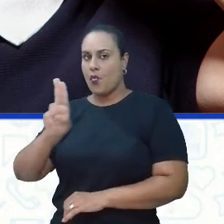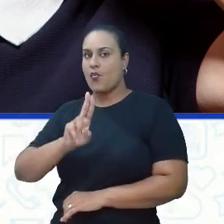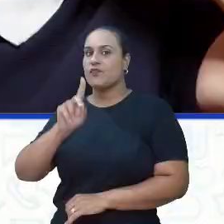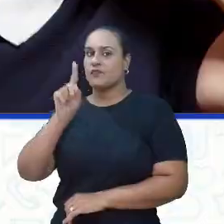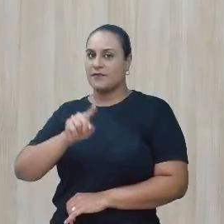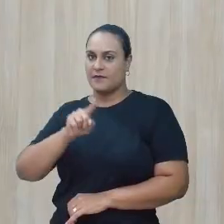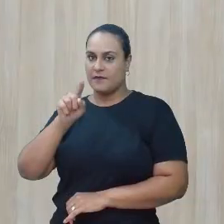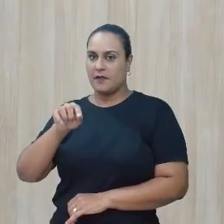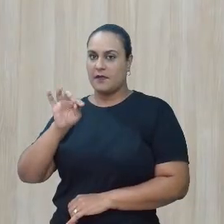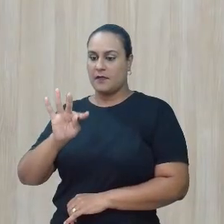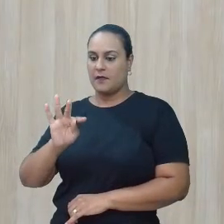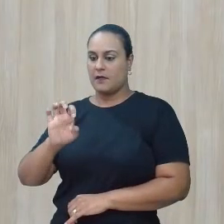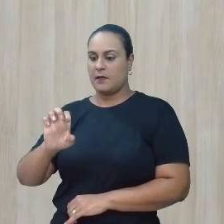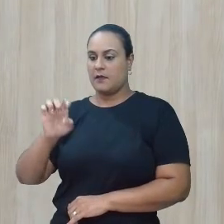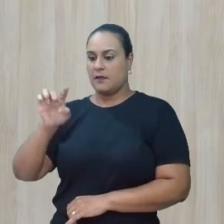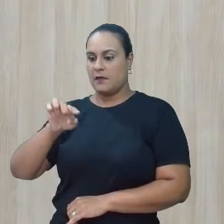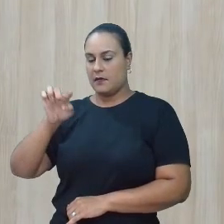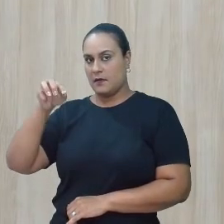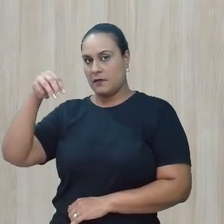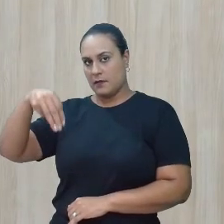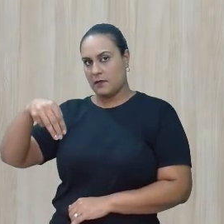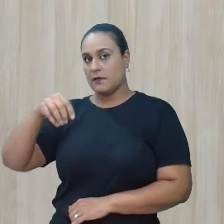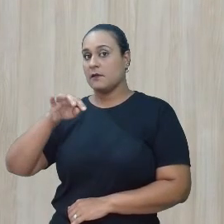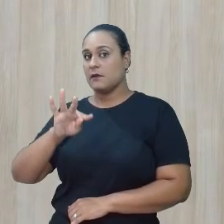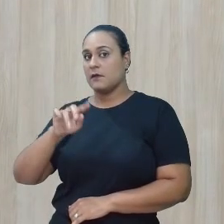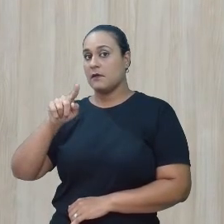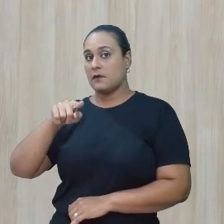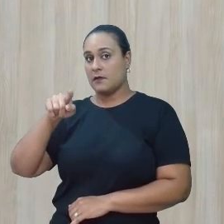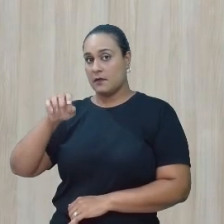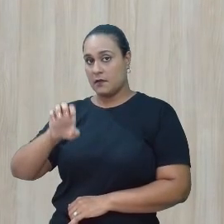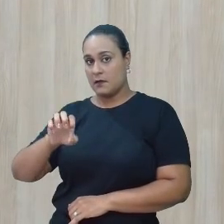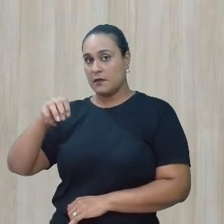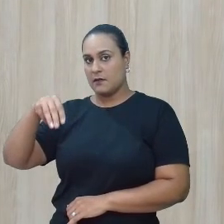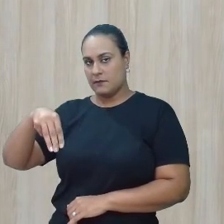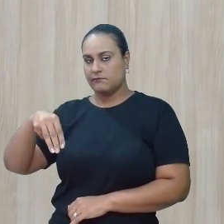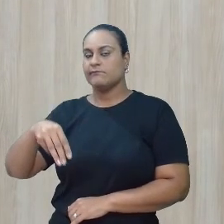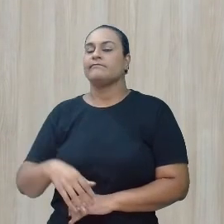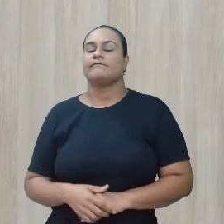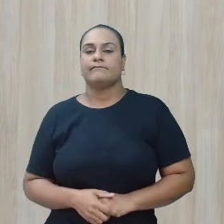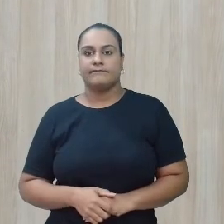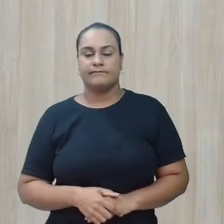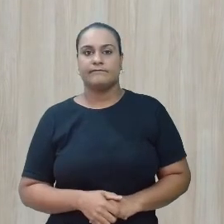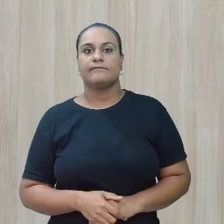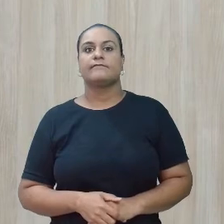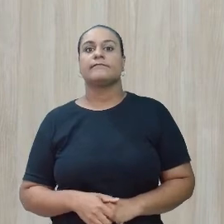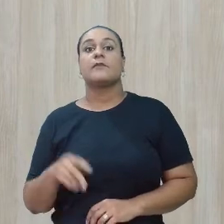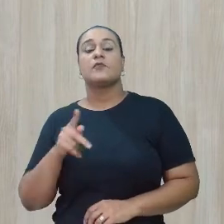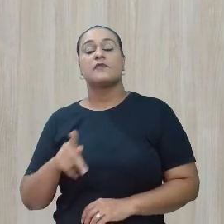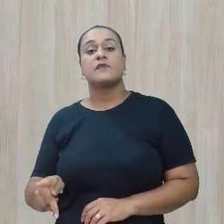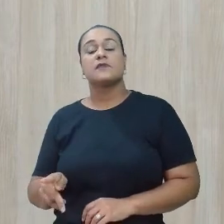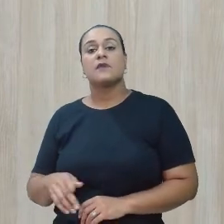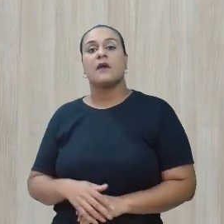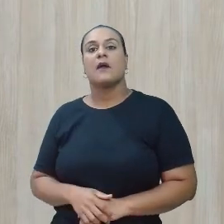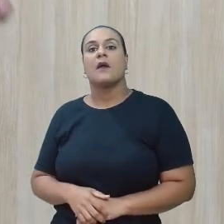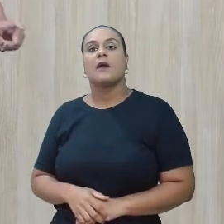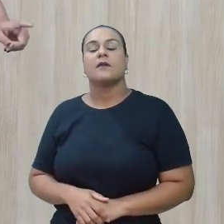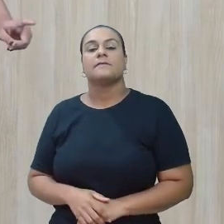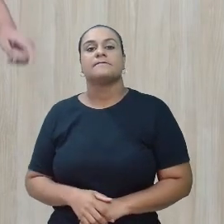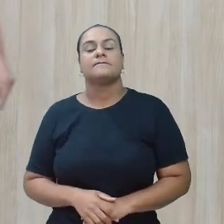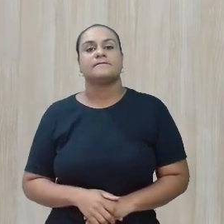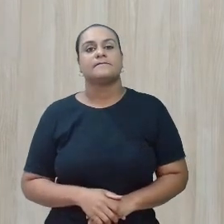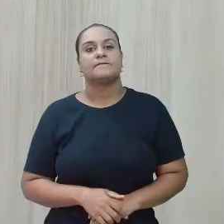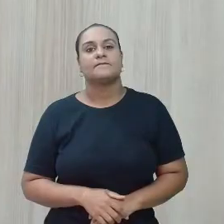uma menina, então a gente vai precisar da marcazinha do plural. Então a gente coloca... Professora Viviane. Oi, a Adriana quer